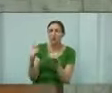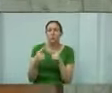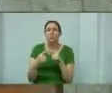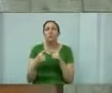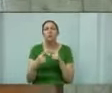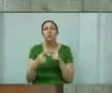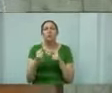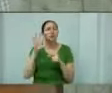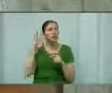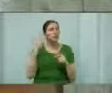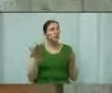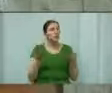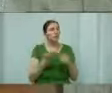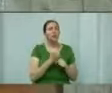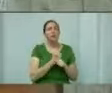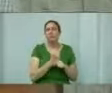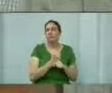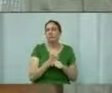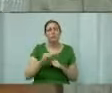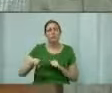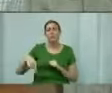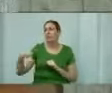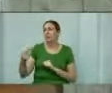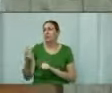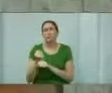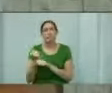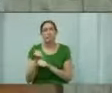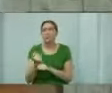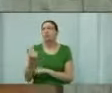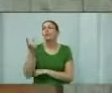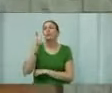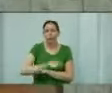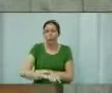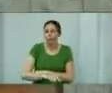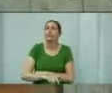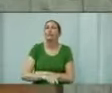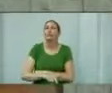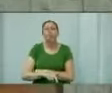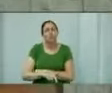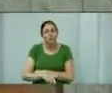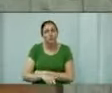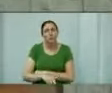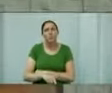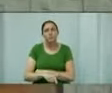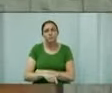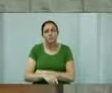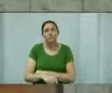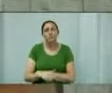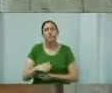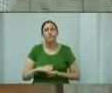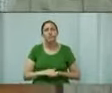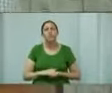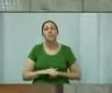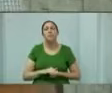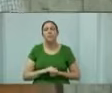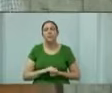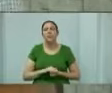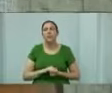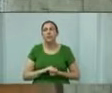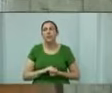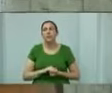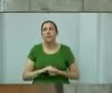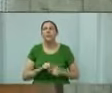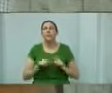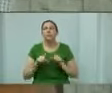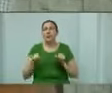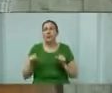que tu resolveu esse ano, terminou. Não, você tem mais para o ano que vem. E é assim, é meio que trocar o pneu do carro com ele andando. Mas